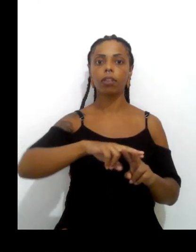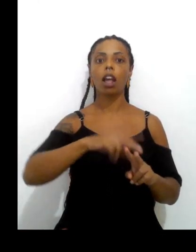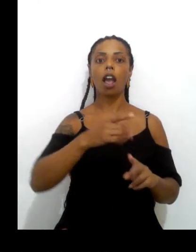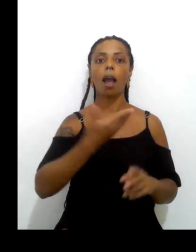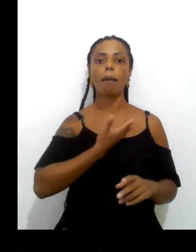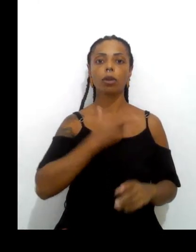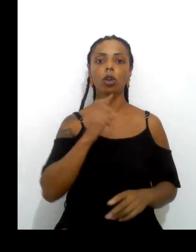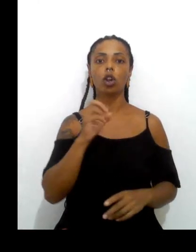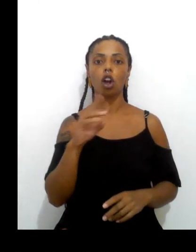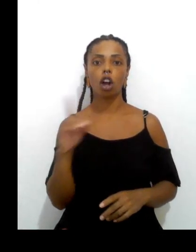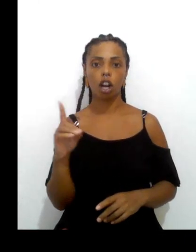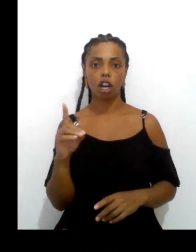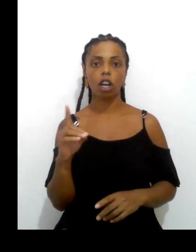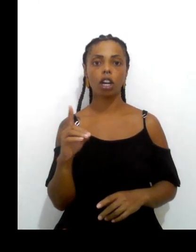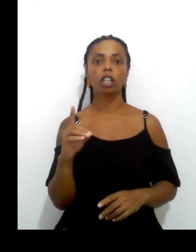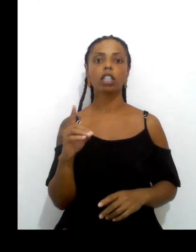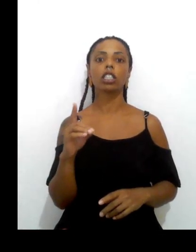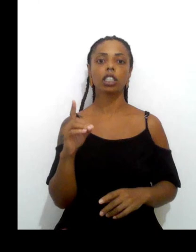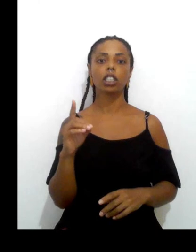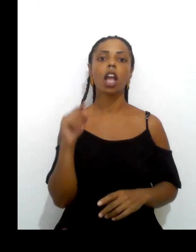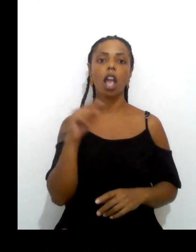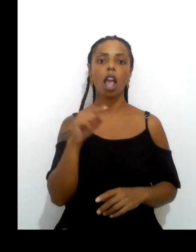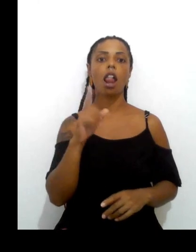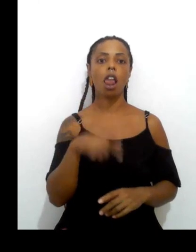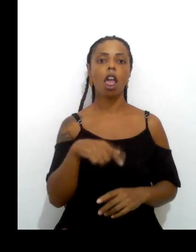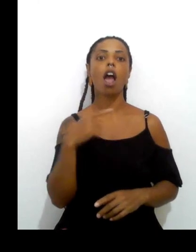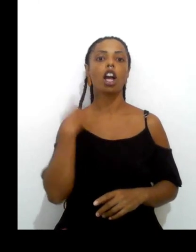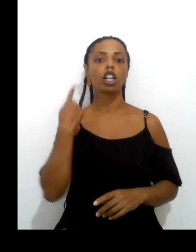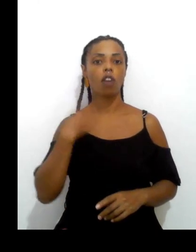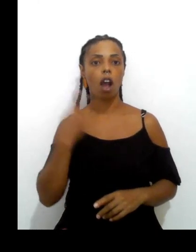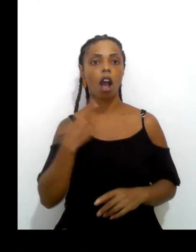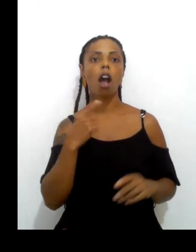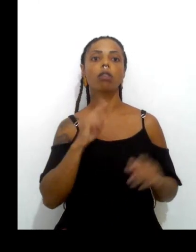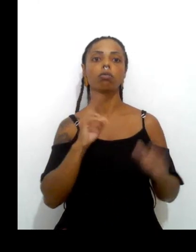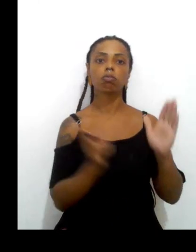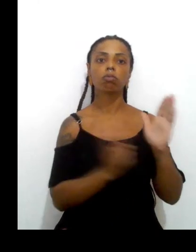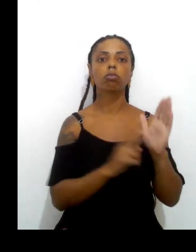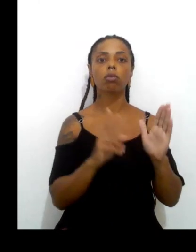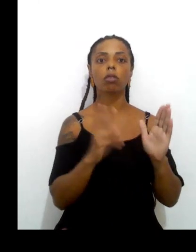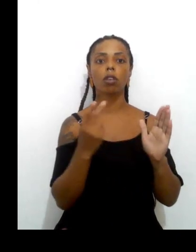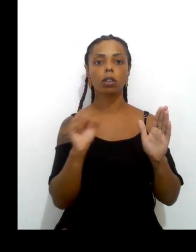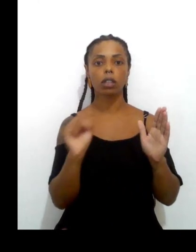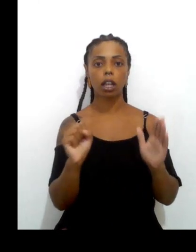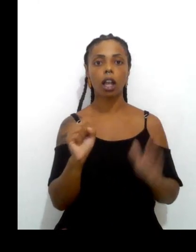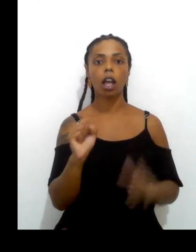homossexual confesso em março de 54 durante o julgamento